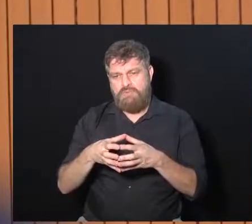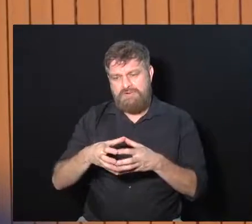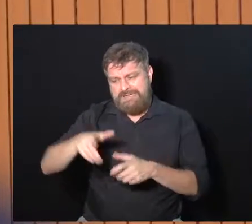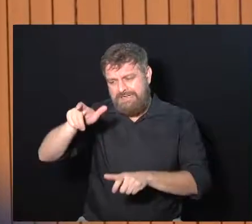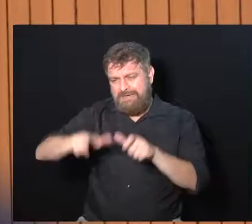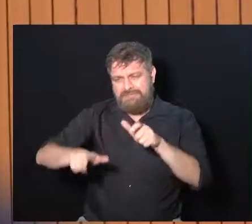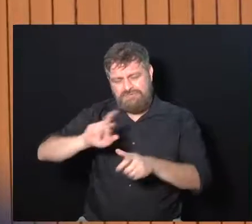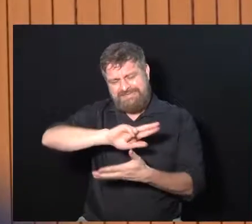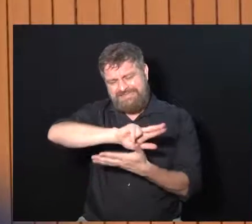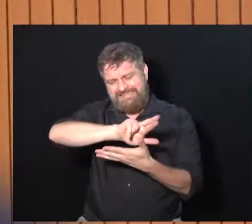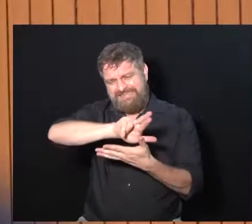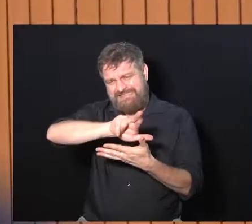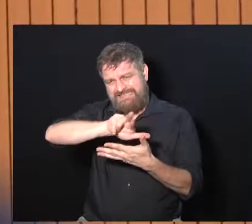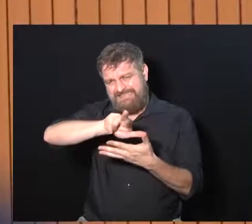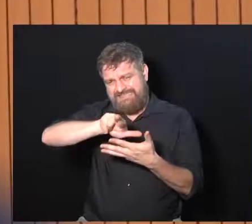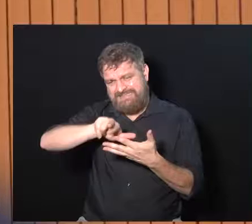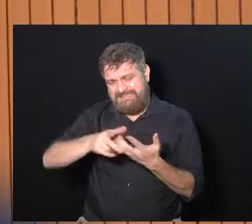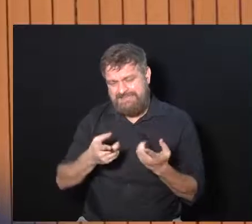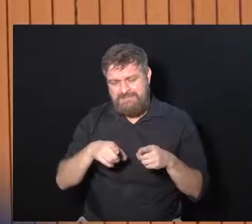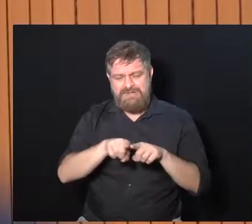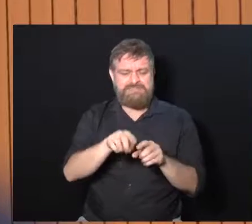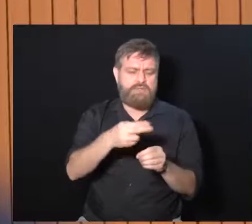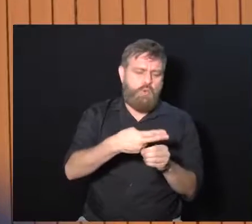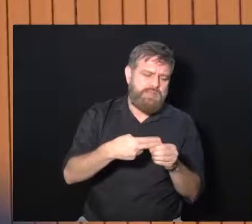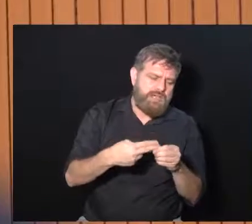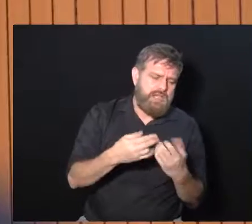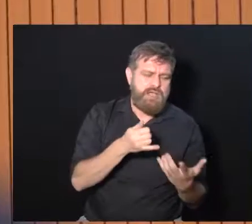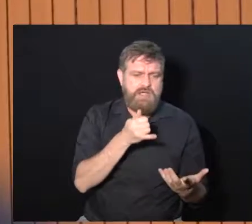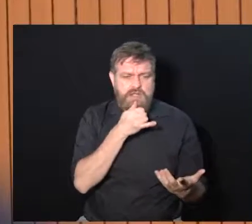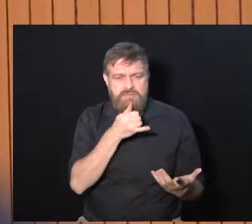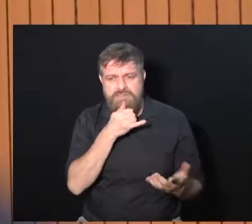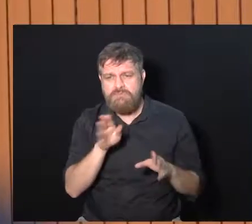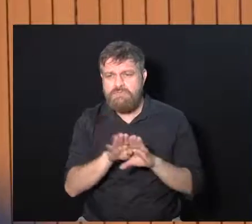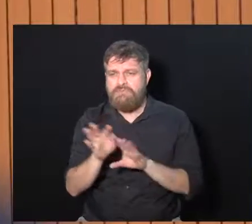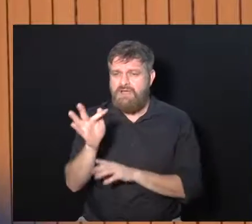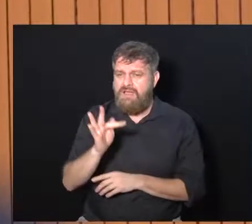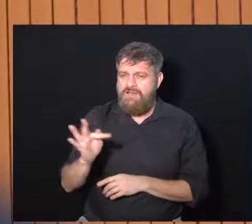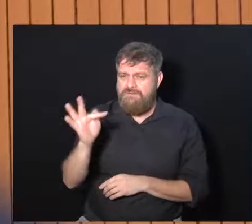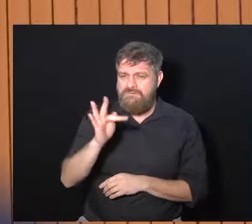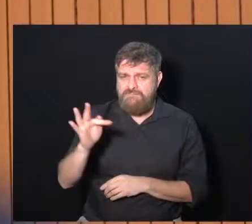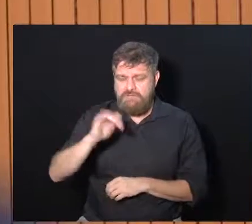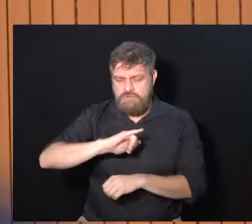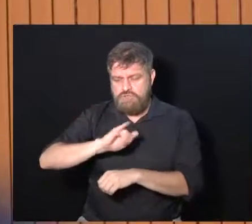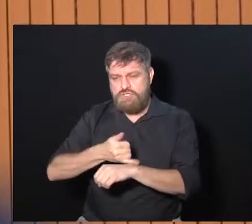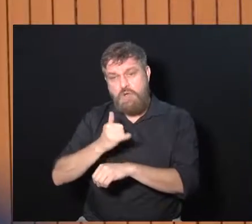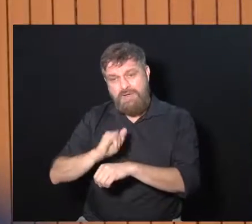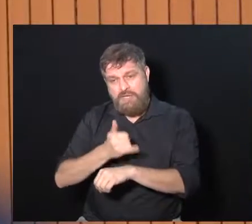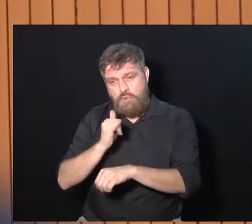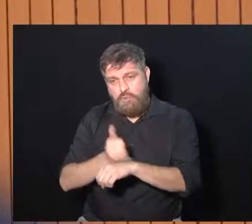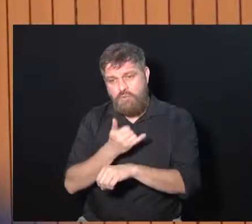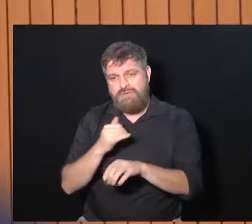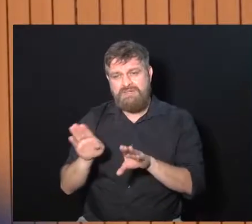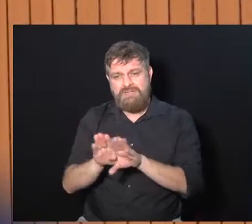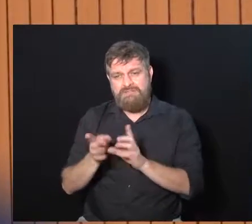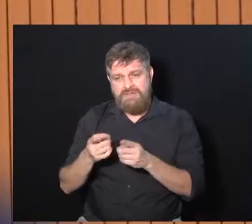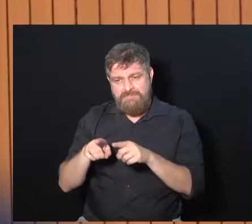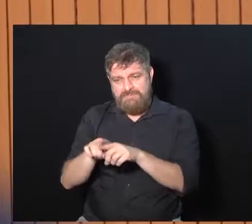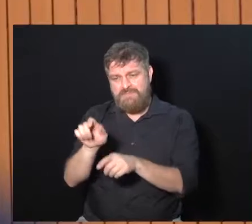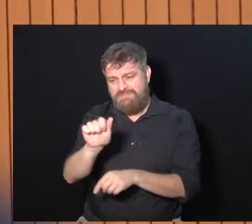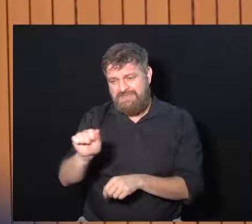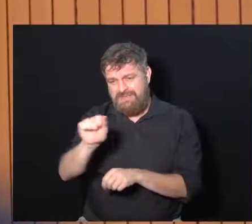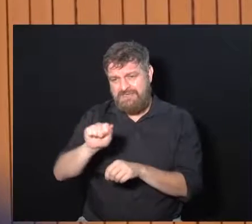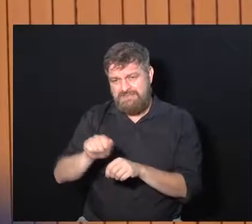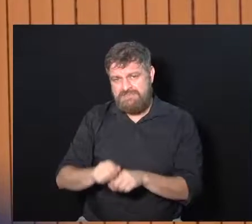vários parceiros, o pessoal da Unicamp, a Faculdade de Jaguariúna, a Associação de